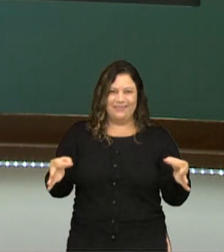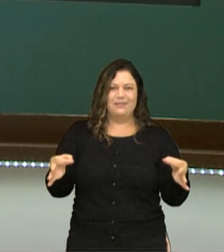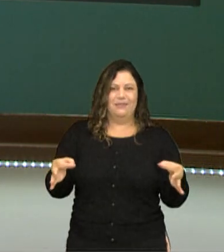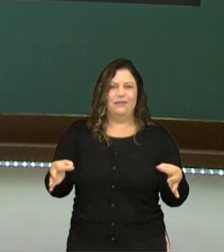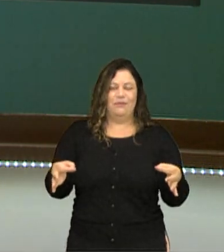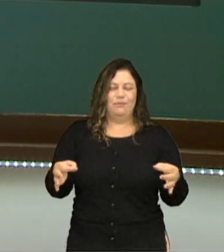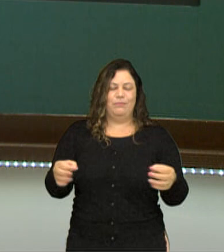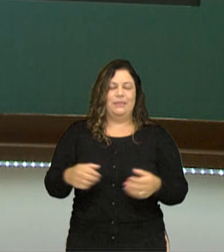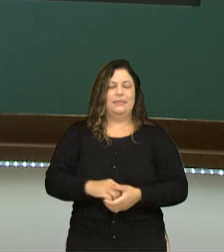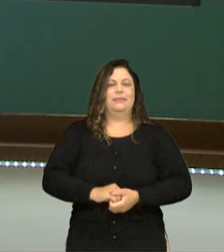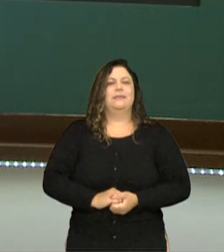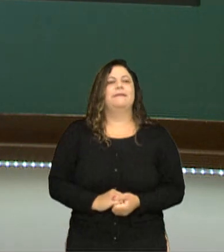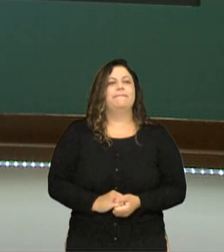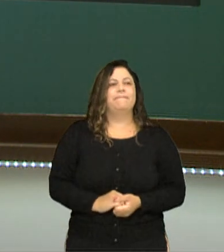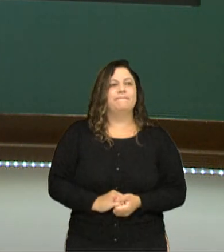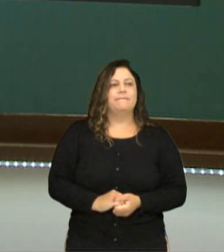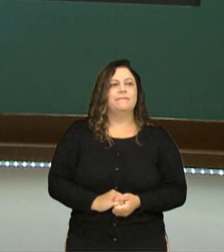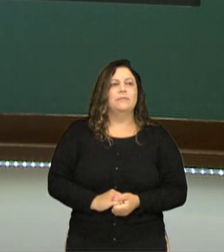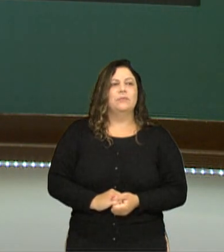muitos elementos.